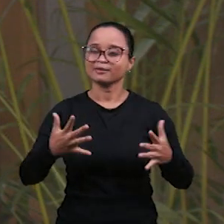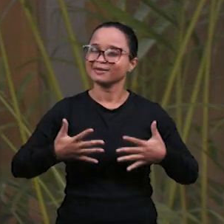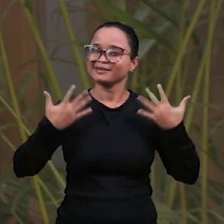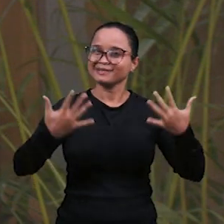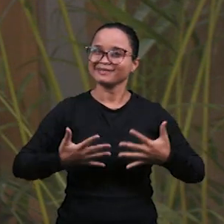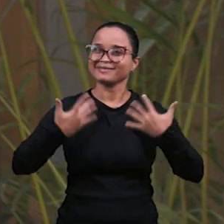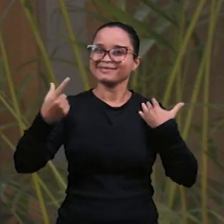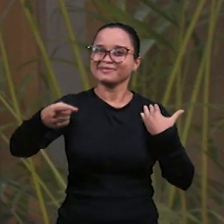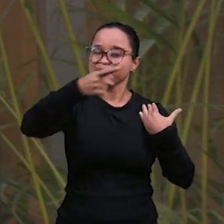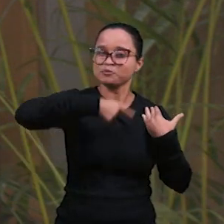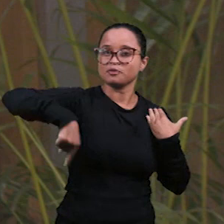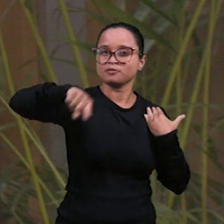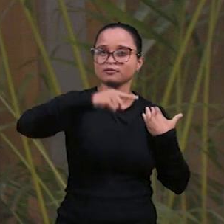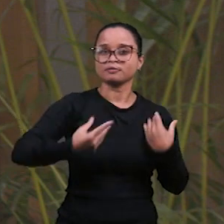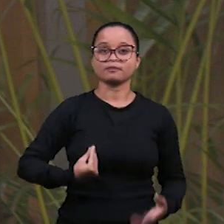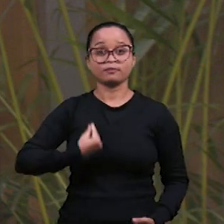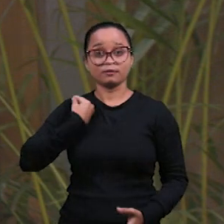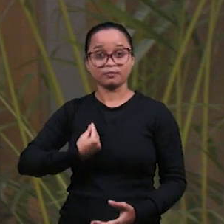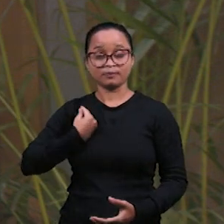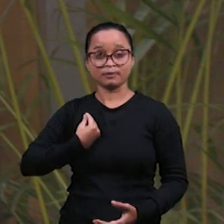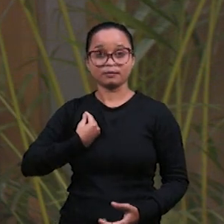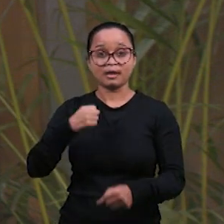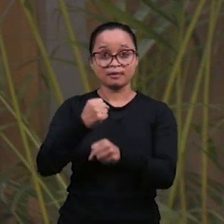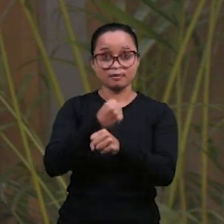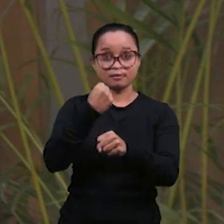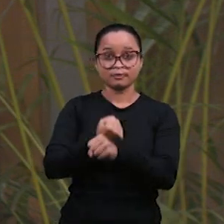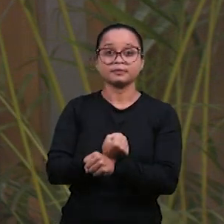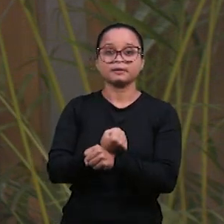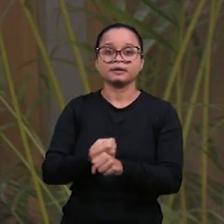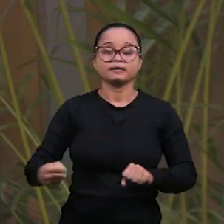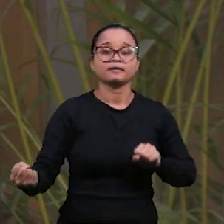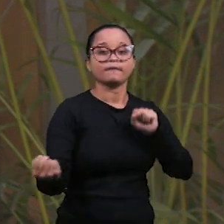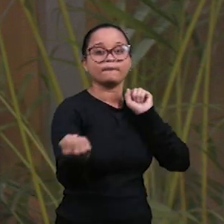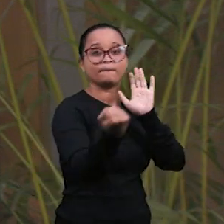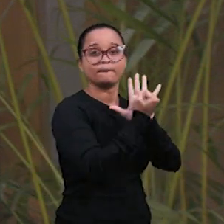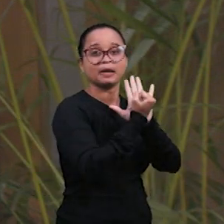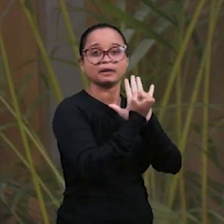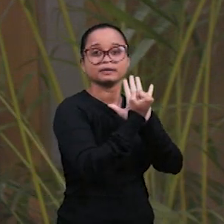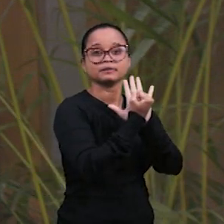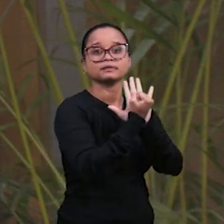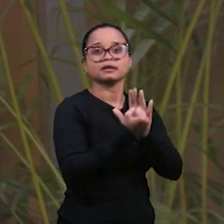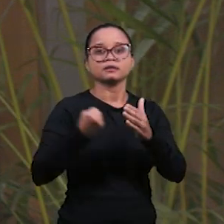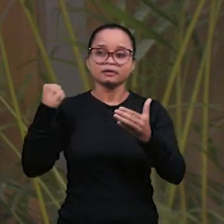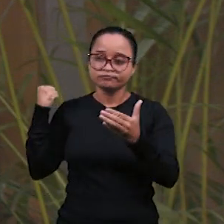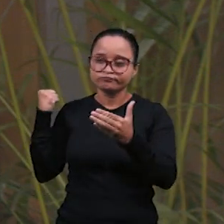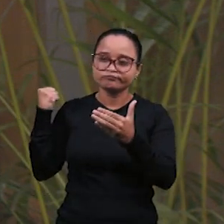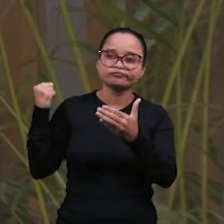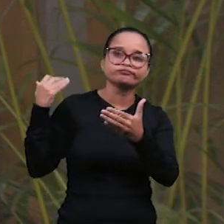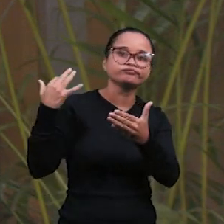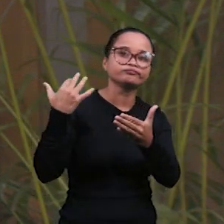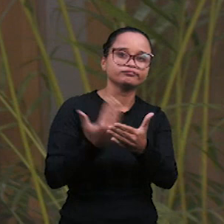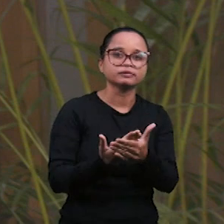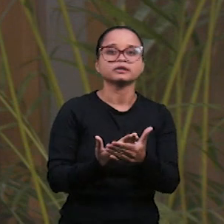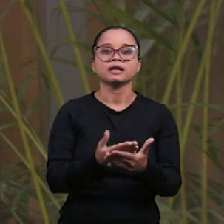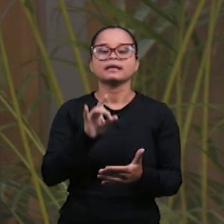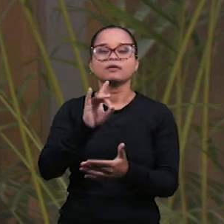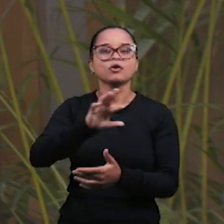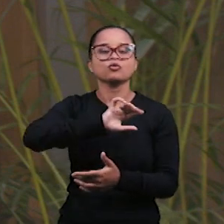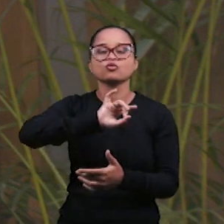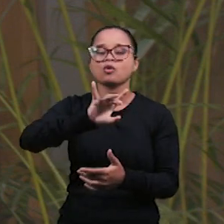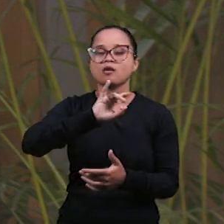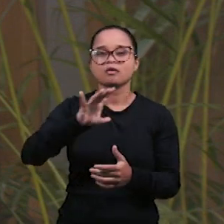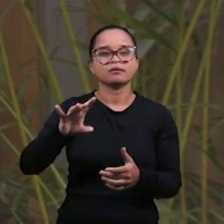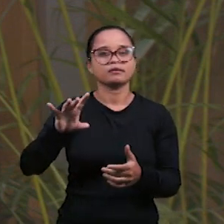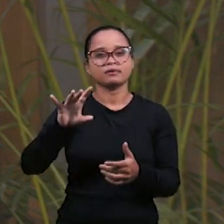nós vivermos esta obra que marca a sua trajetória, não só, repito, no aspecto espiritual,